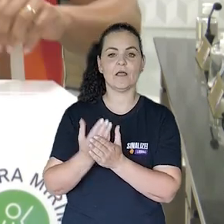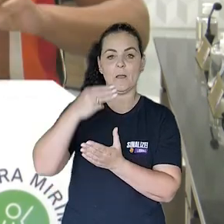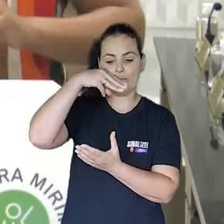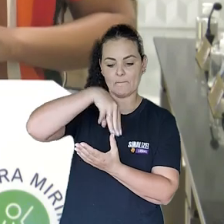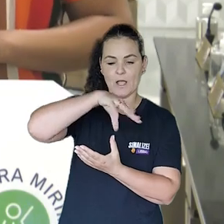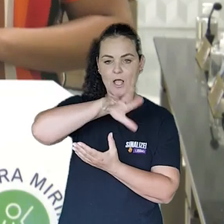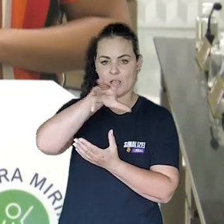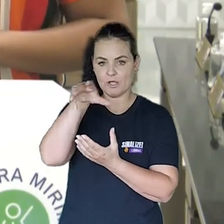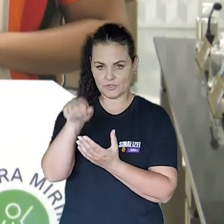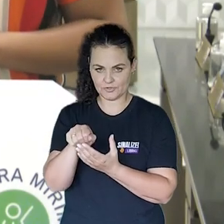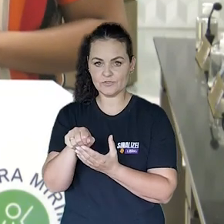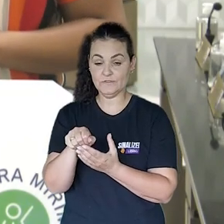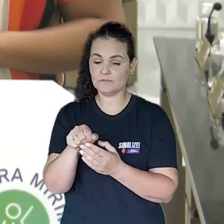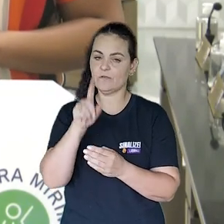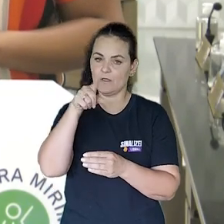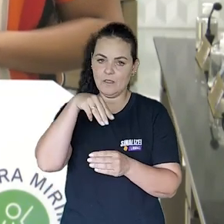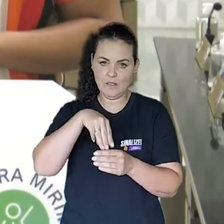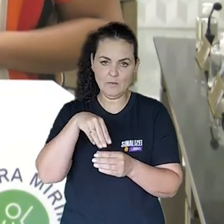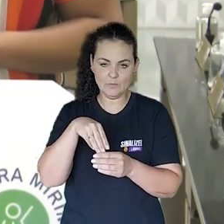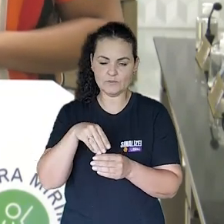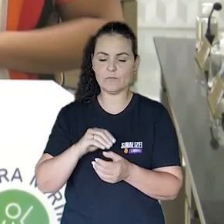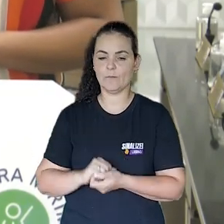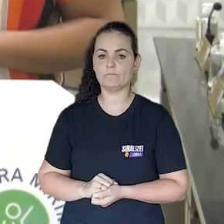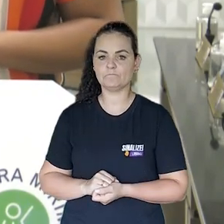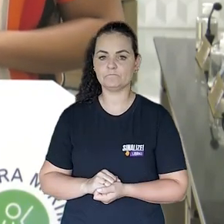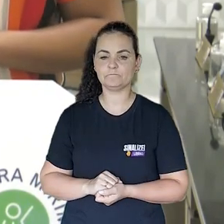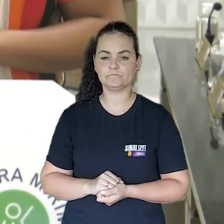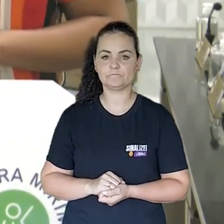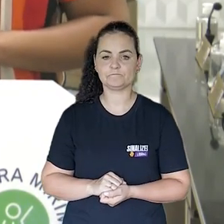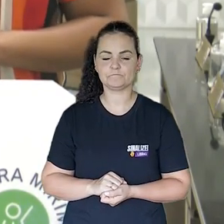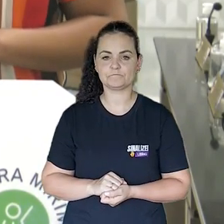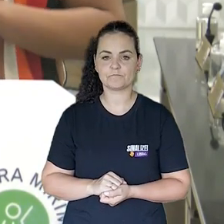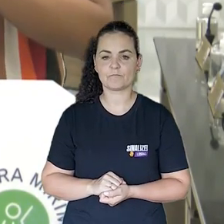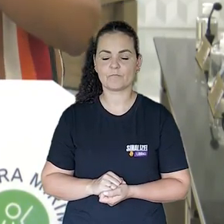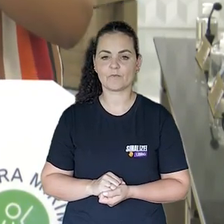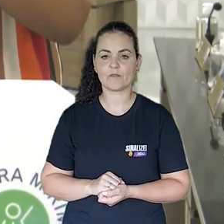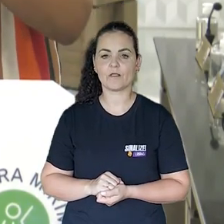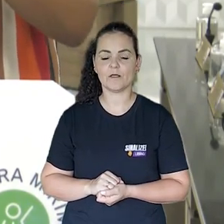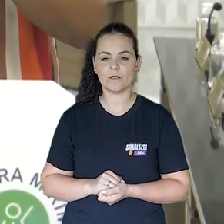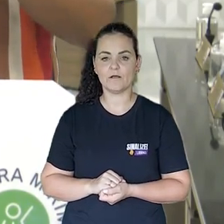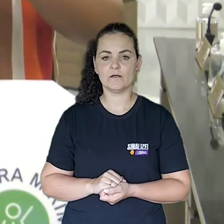Agora a gente tem o Colégio Militar,